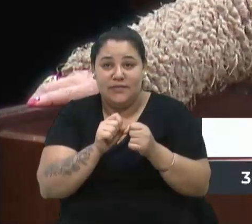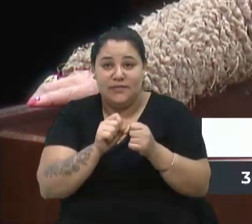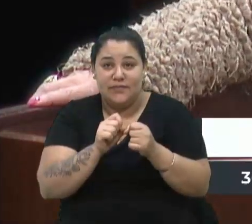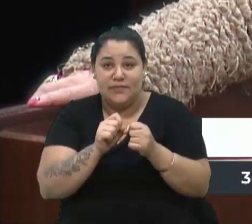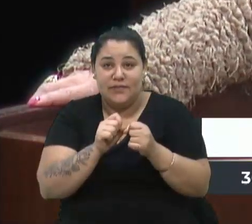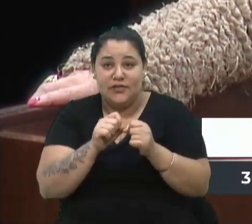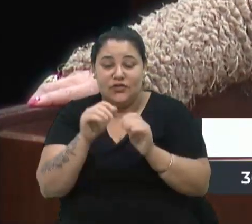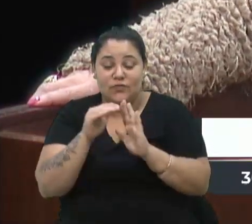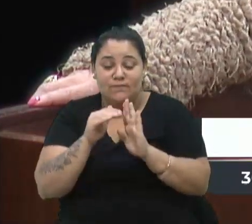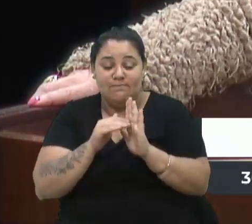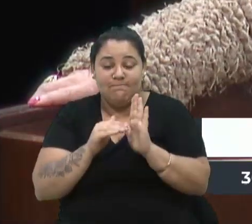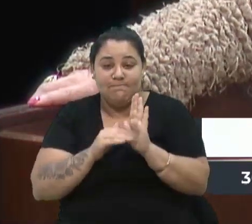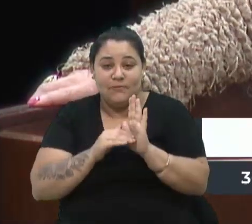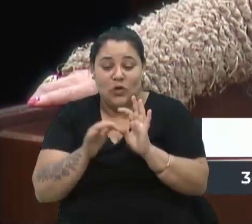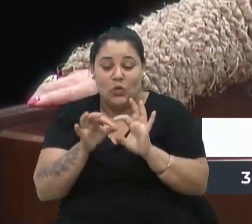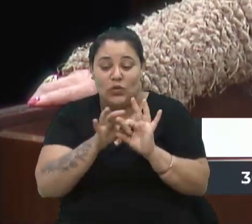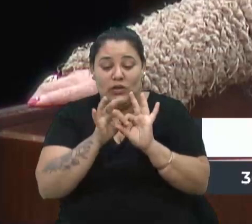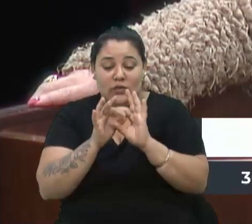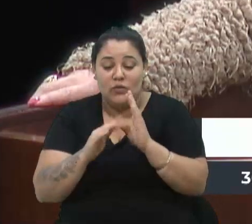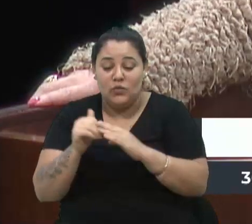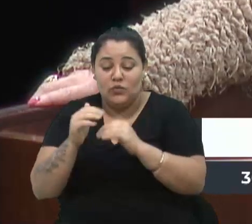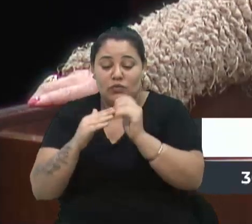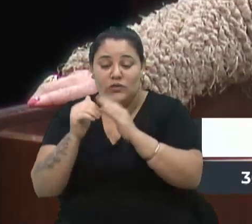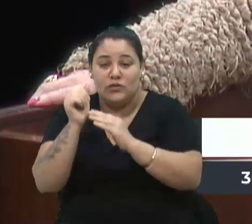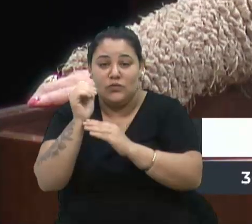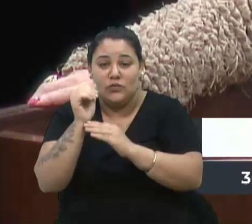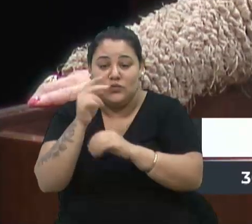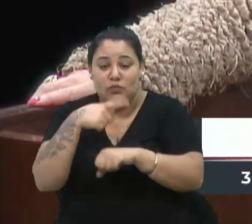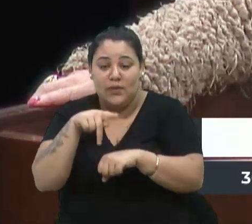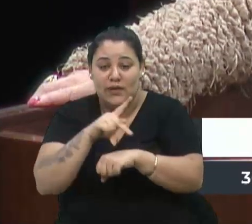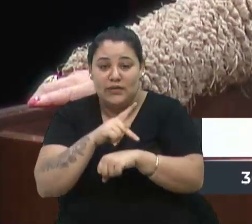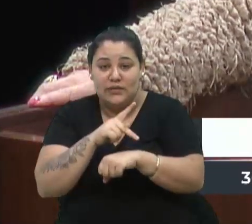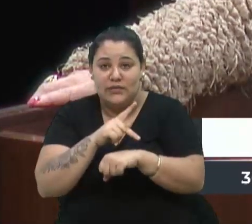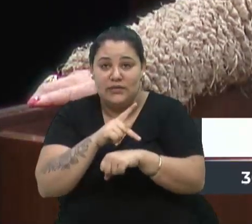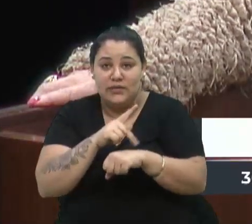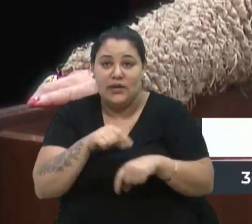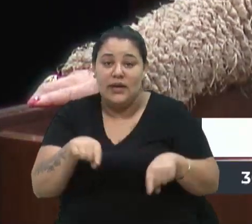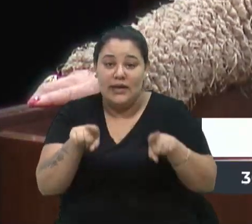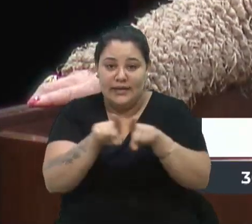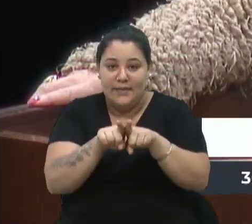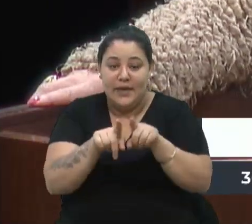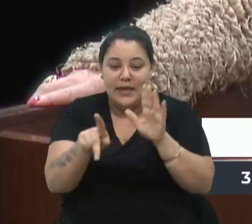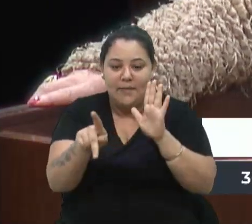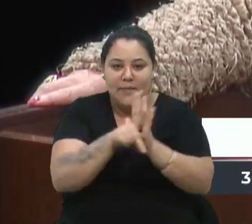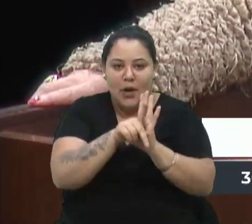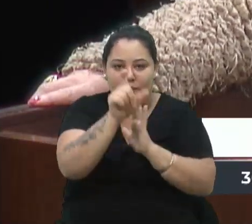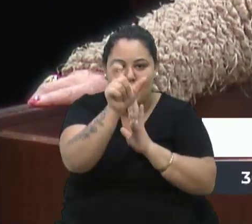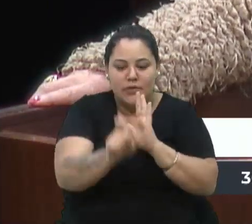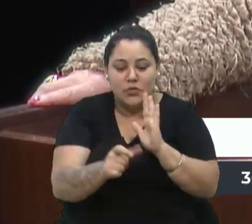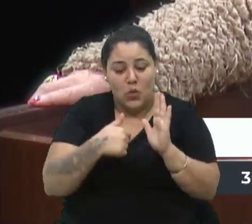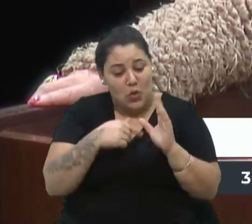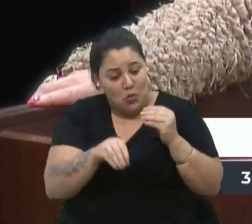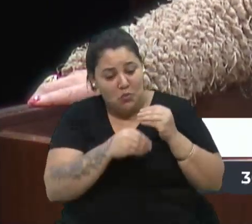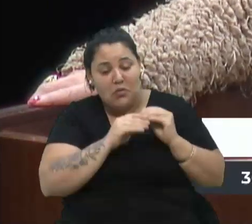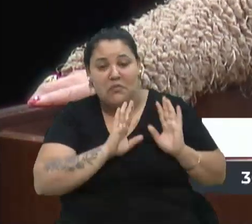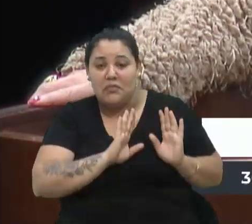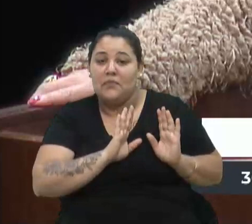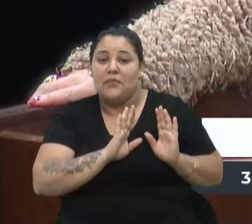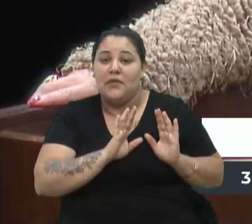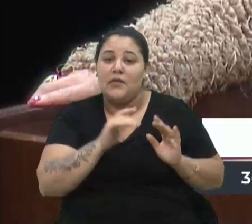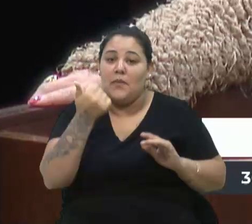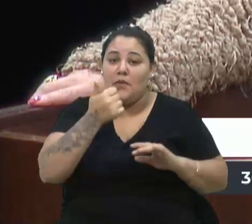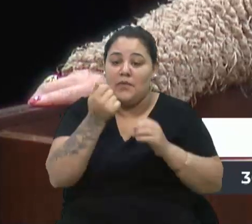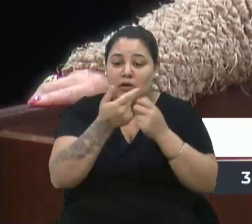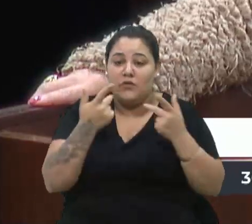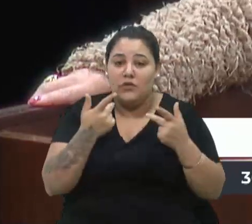reconstrução do país, e eu complementaria, e também da própria pessoa. Então, a primeira coisa que nós temos que fazer